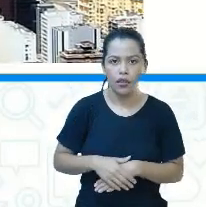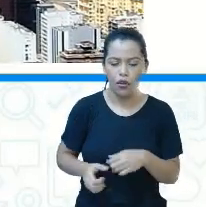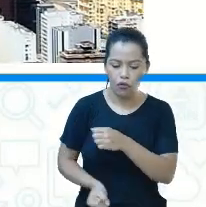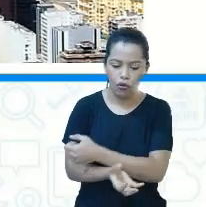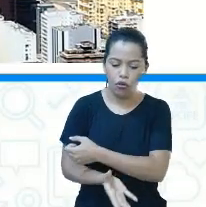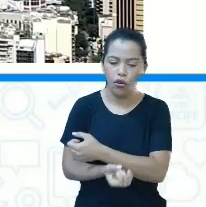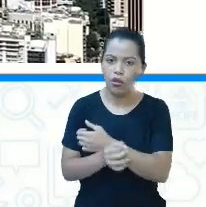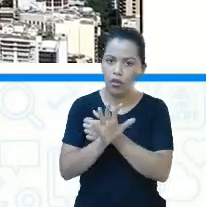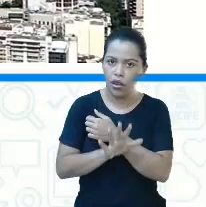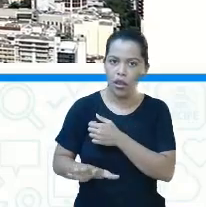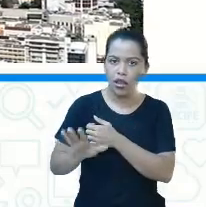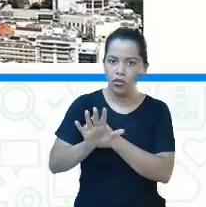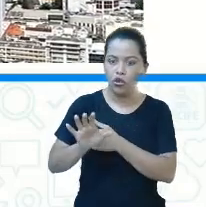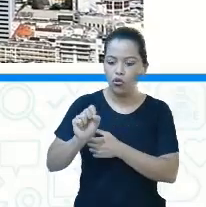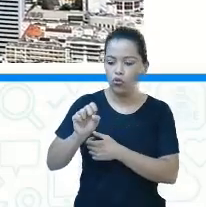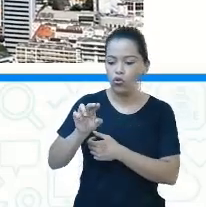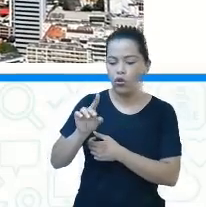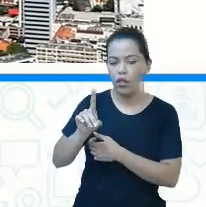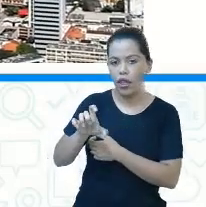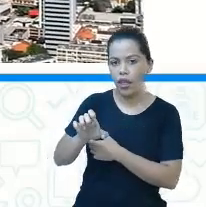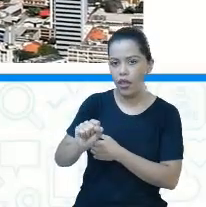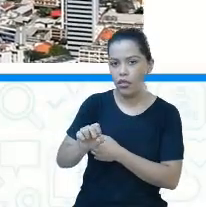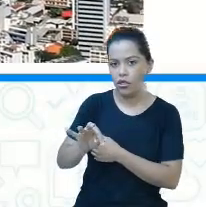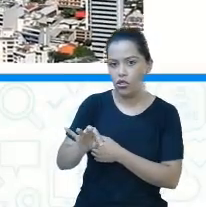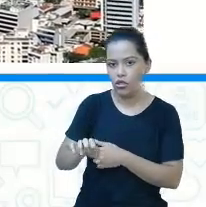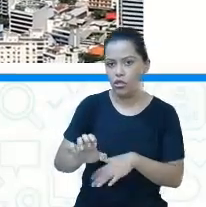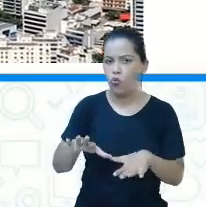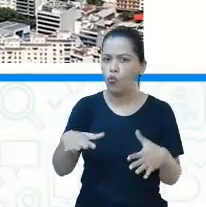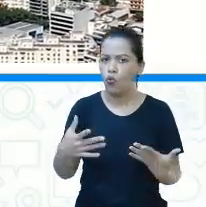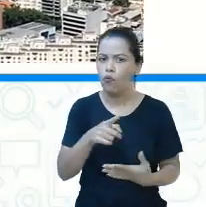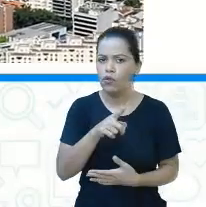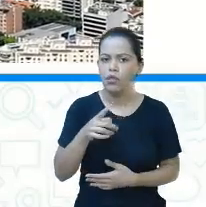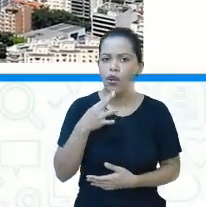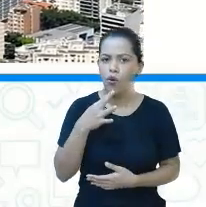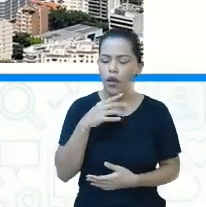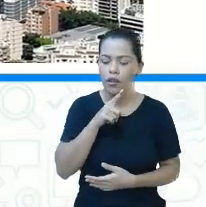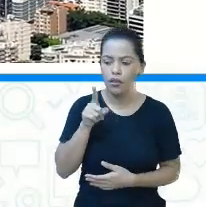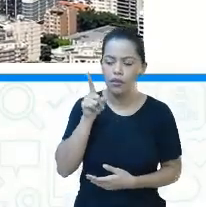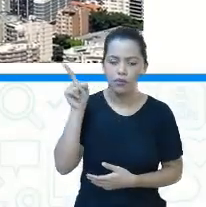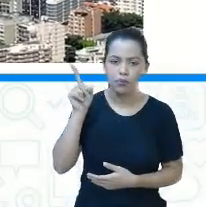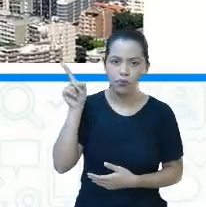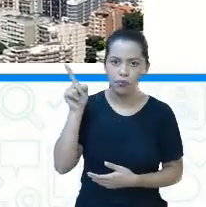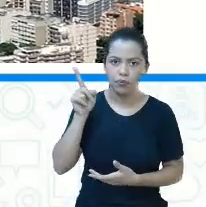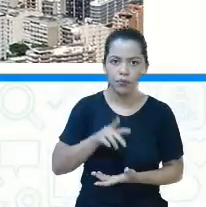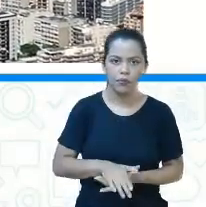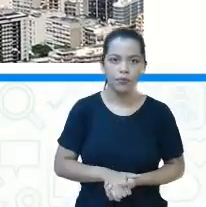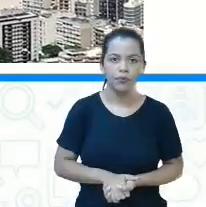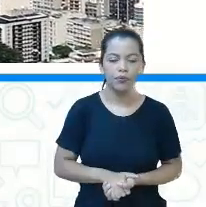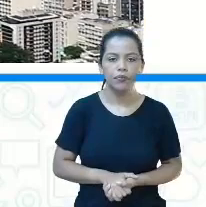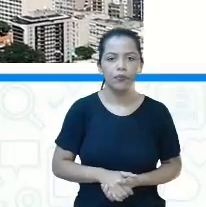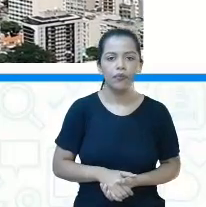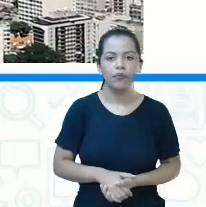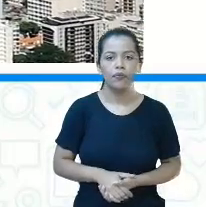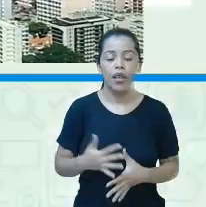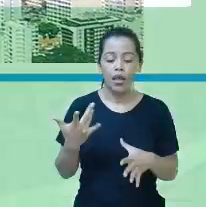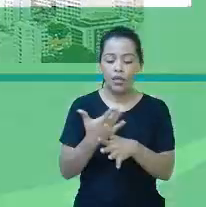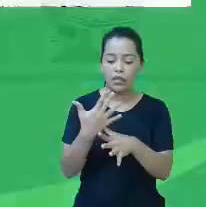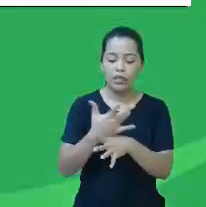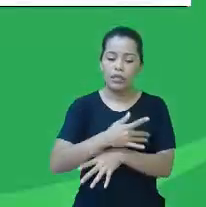na região Sudeste. E aí, você conhece essa bela vista? É a cidade do Rio